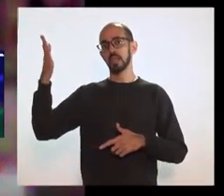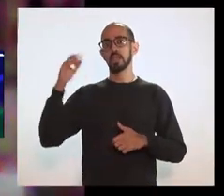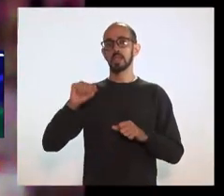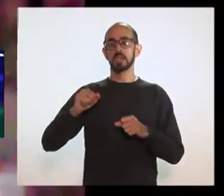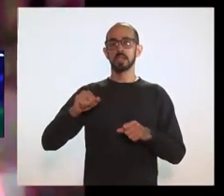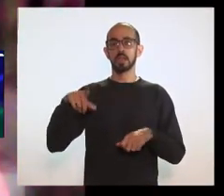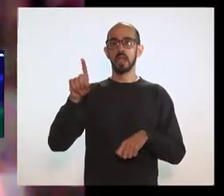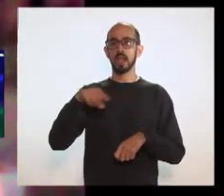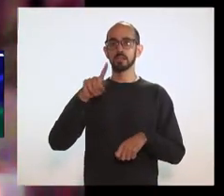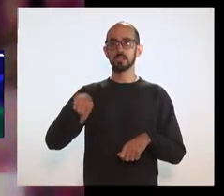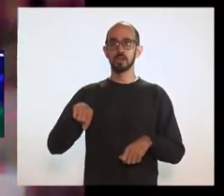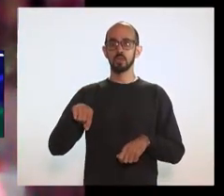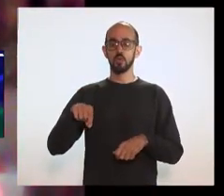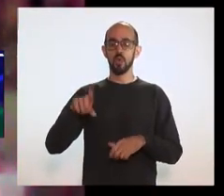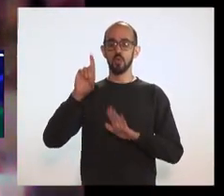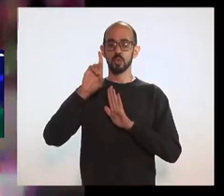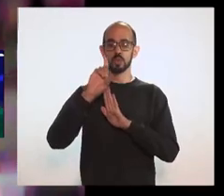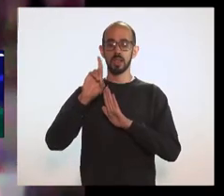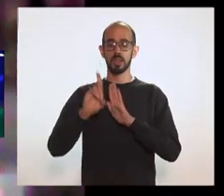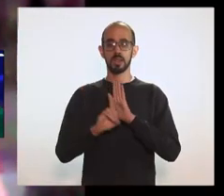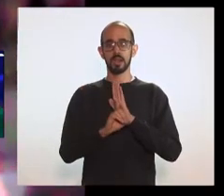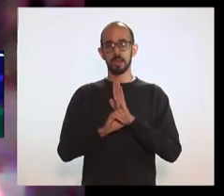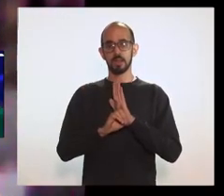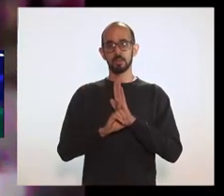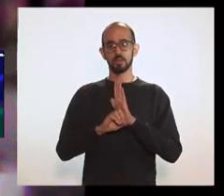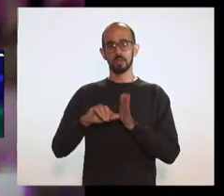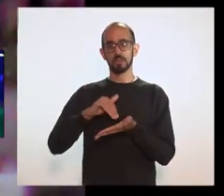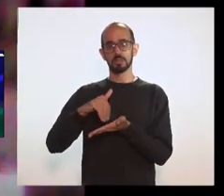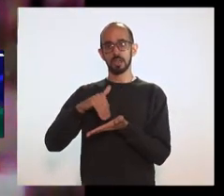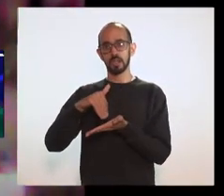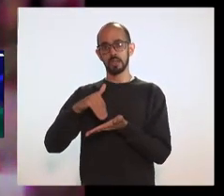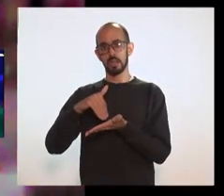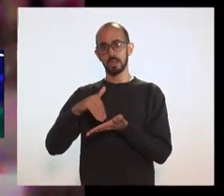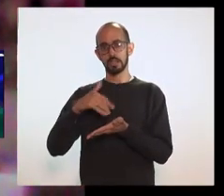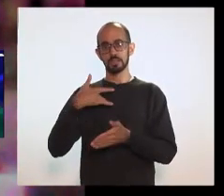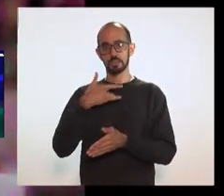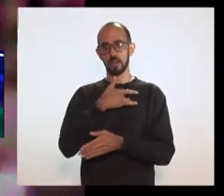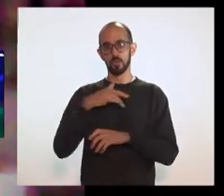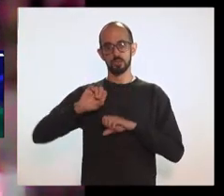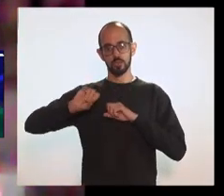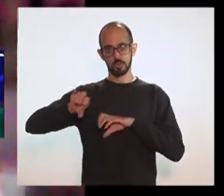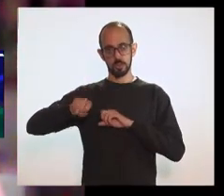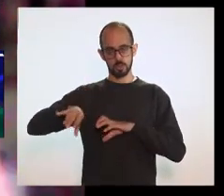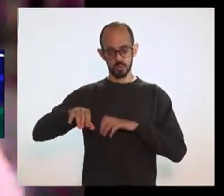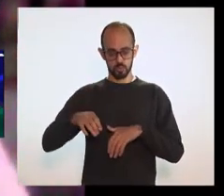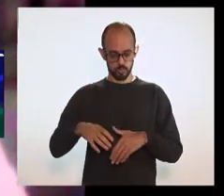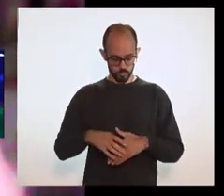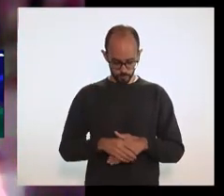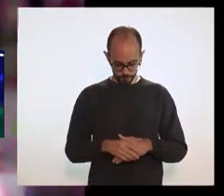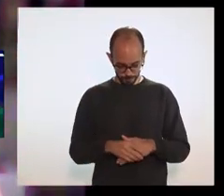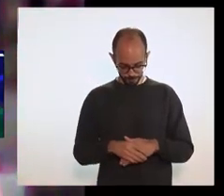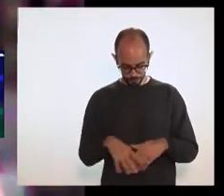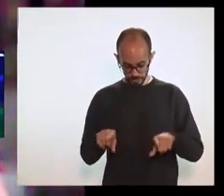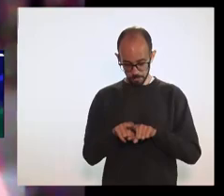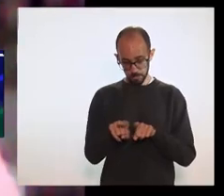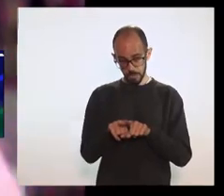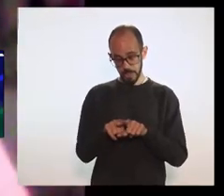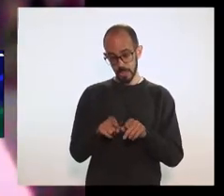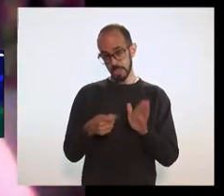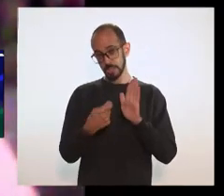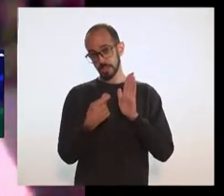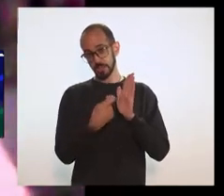suspendeu o decreto conjunto Secretaria de Estado de Educação, Secretaria de Estado de Saúde. E cobro do governo do Estado que